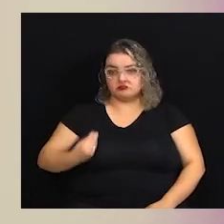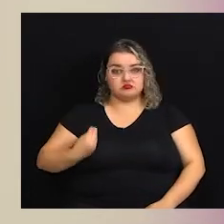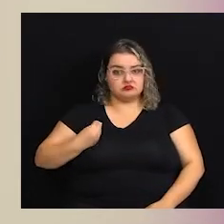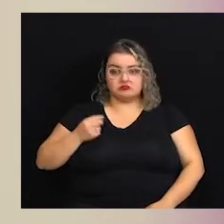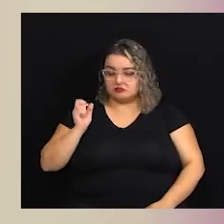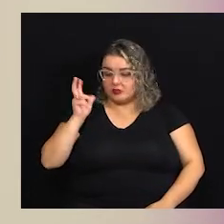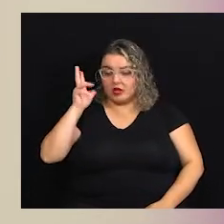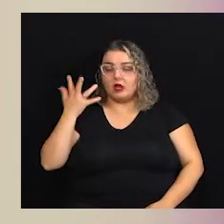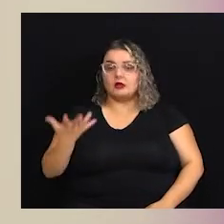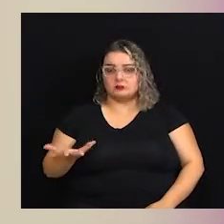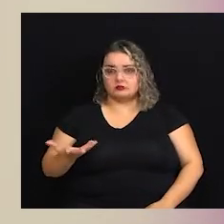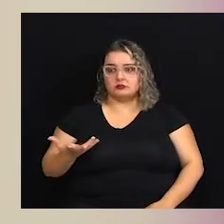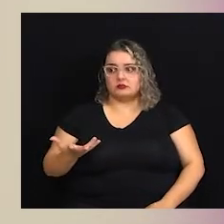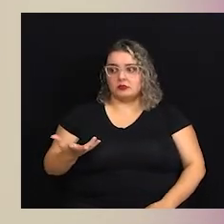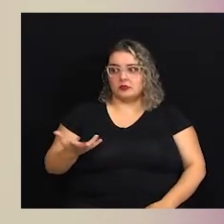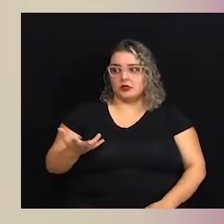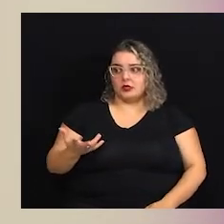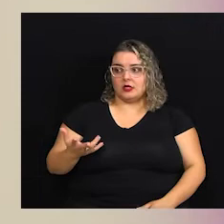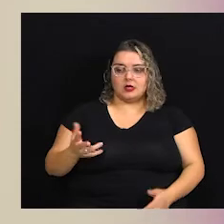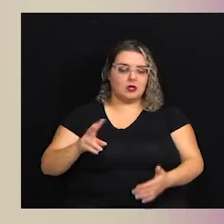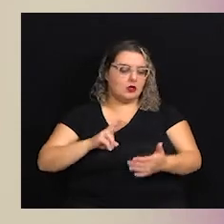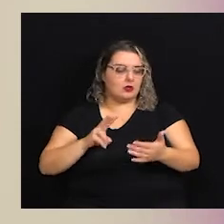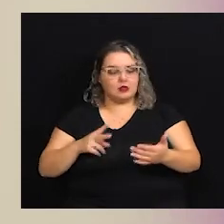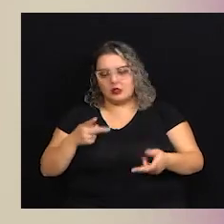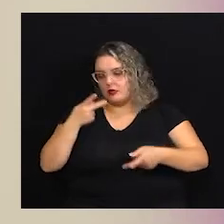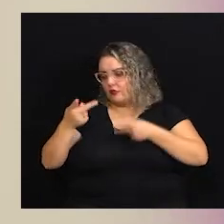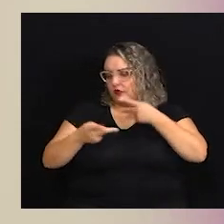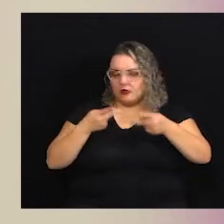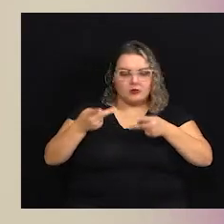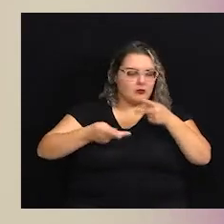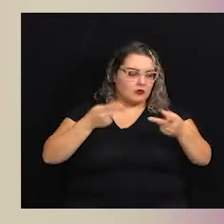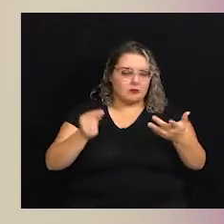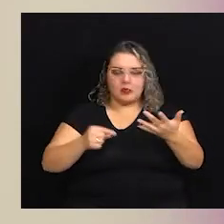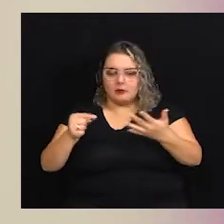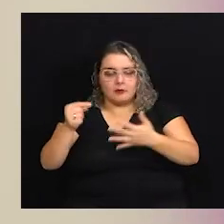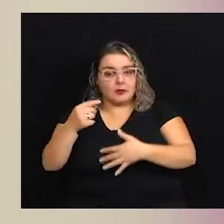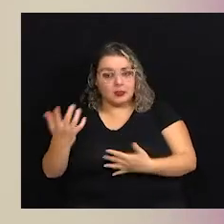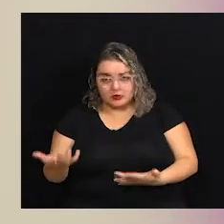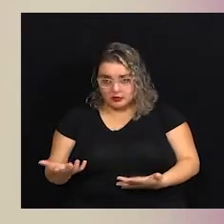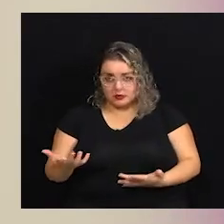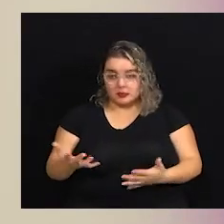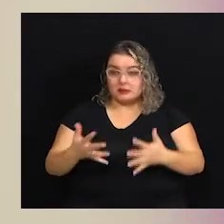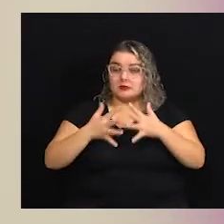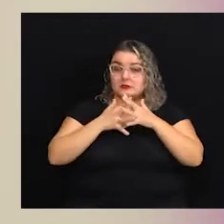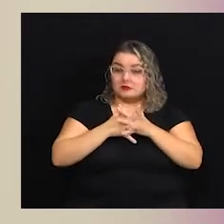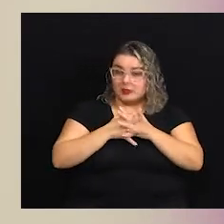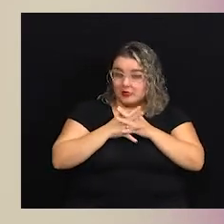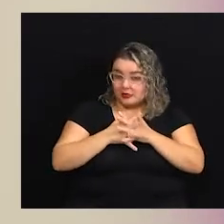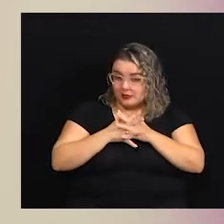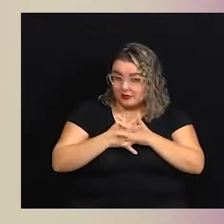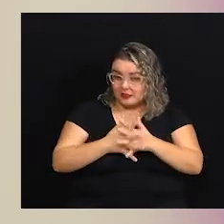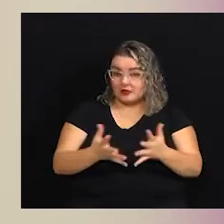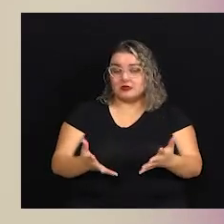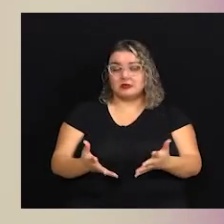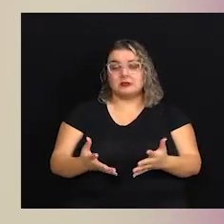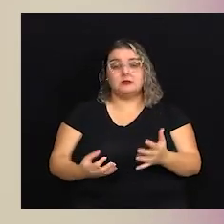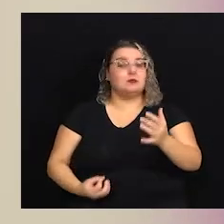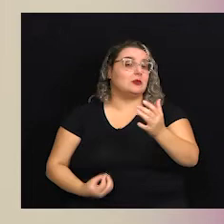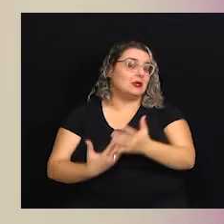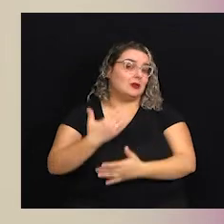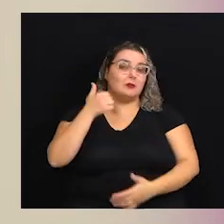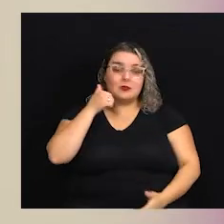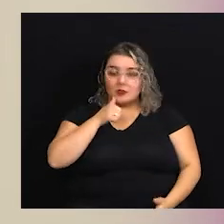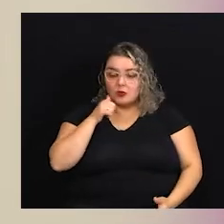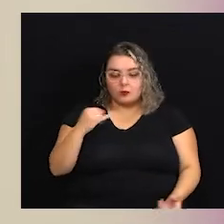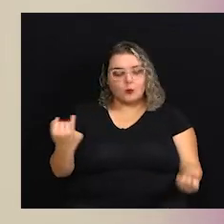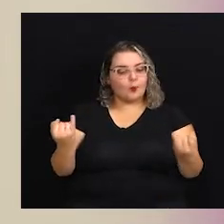experiência, vivência e expertise, sabe? Tipo, leio, estou falando, vou falando disso, daquilo, e isso cria uma grande confusão. Cria uma grande